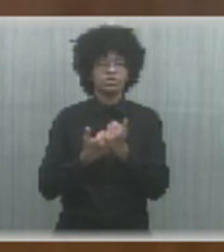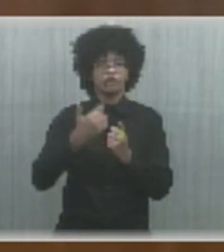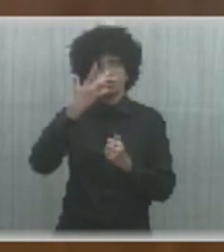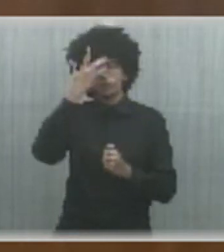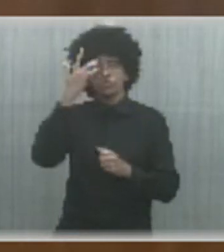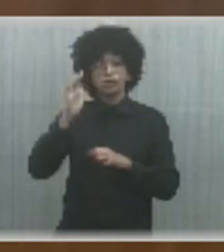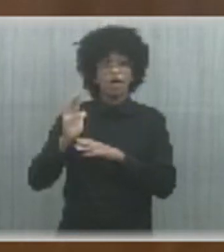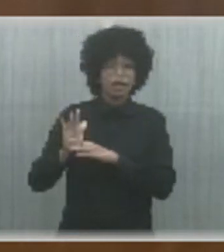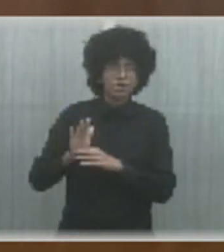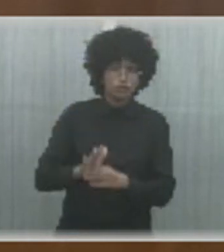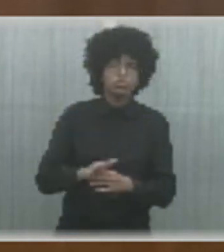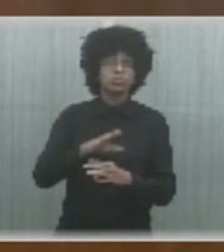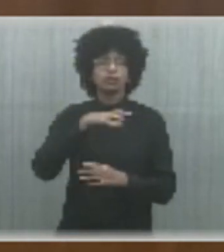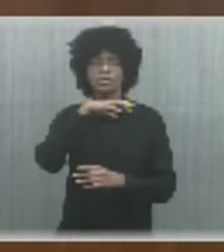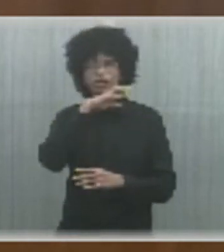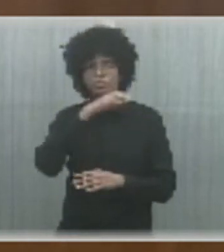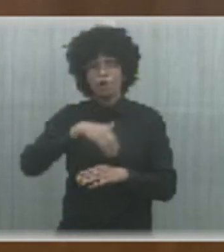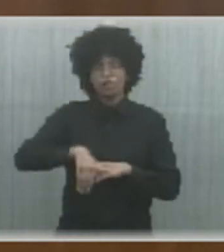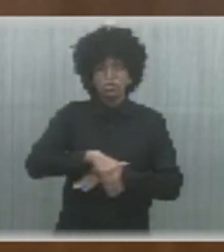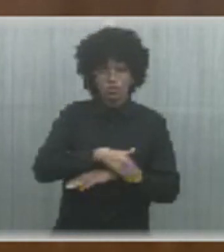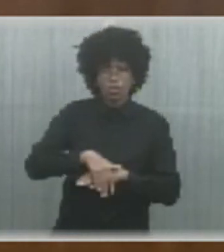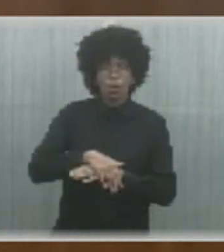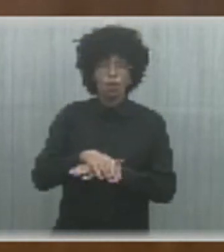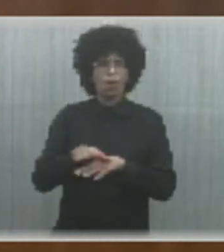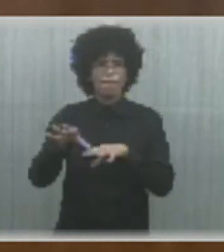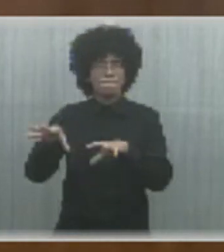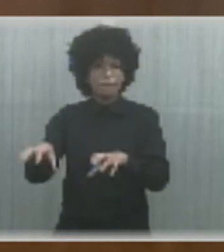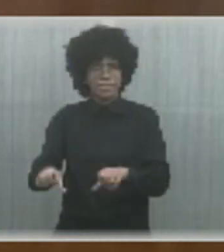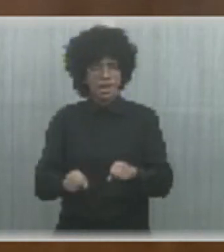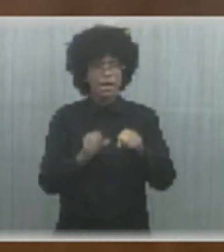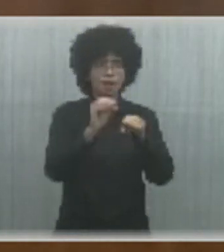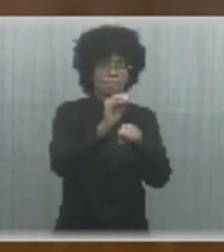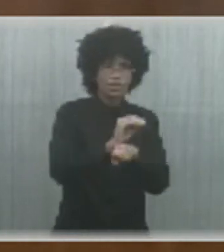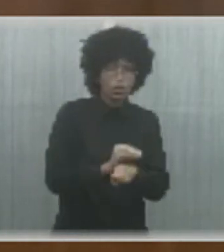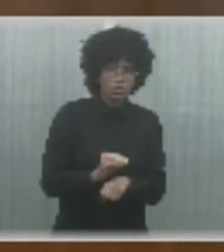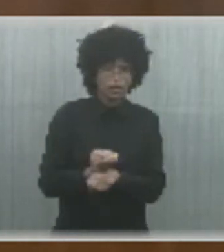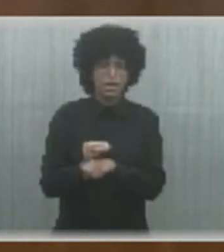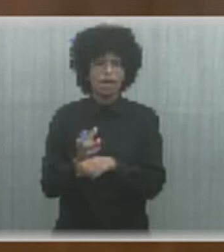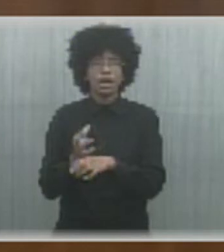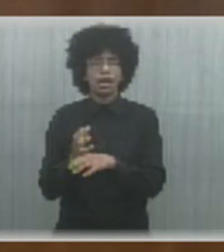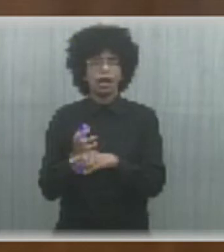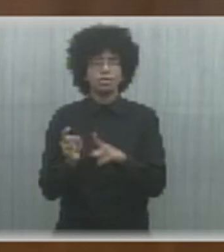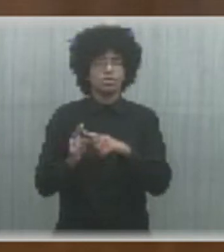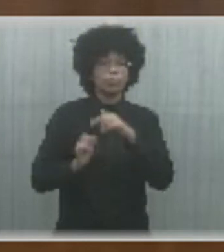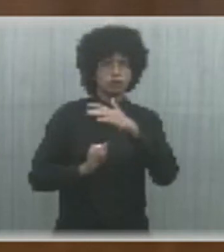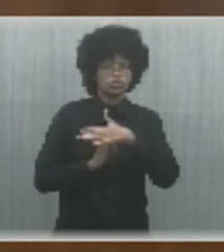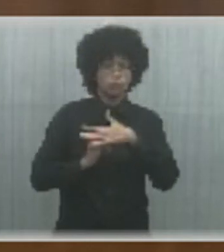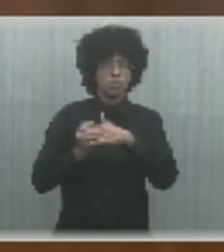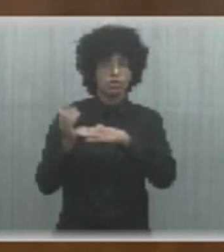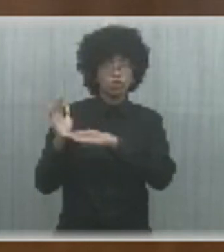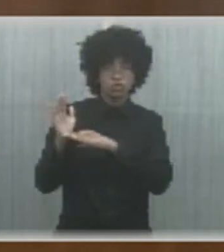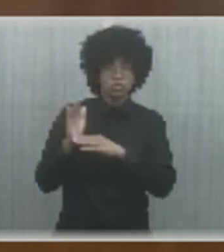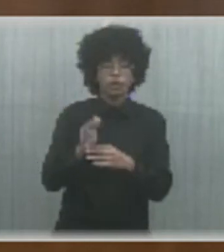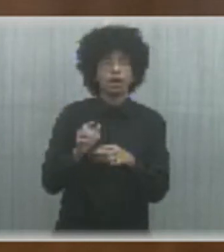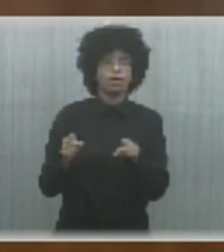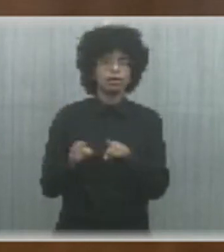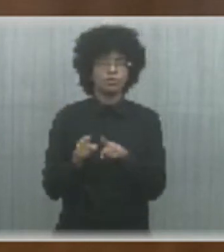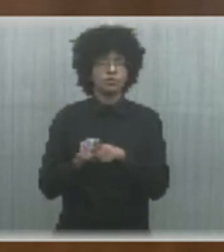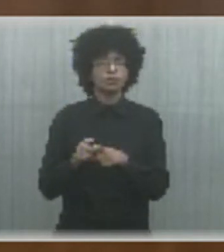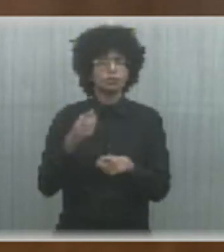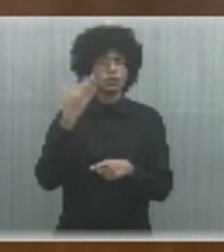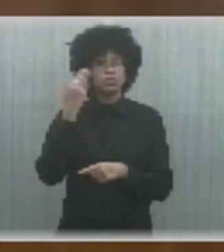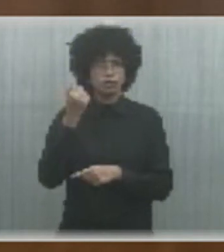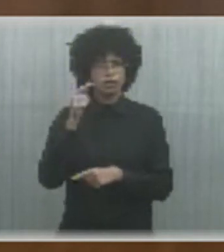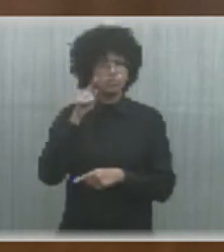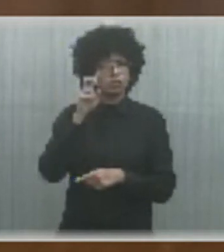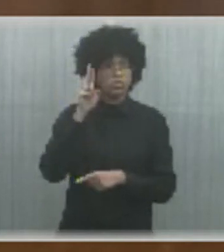rua, resgate de animais de rua. Então, se o senhor andar, eu acredito que a Vossa Excelência tenha andado por aí e vê